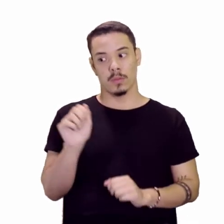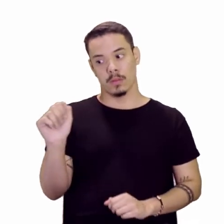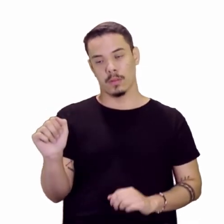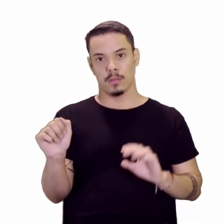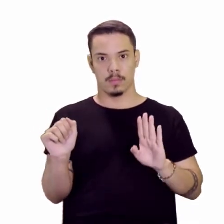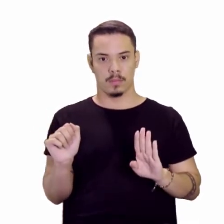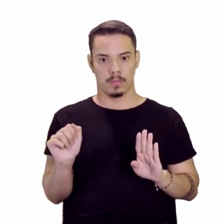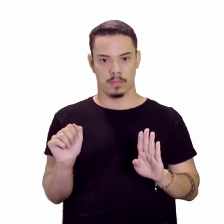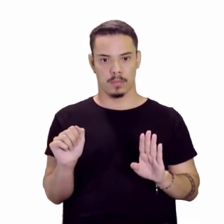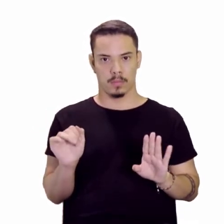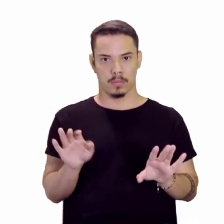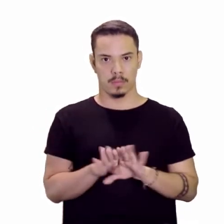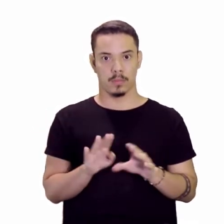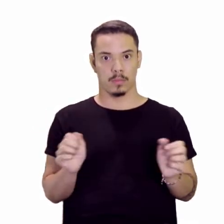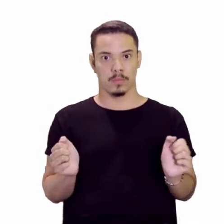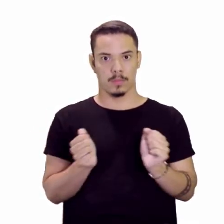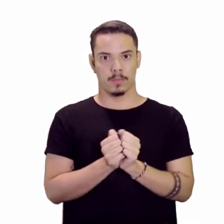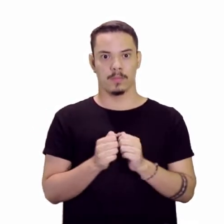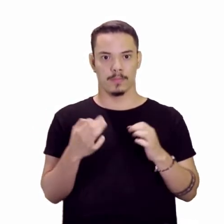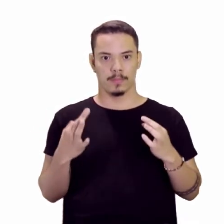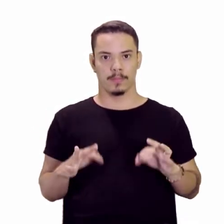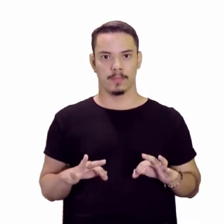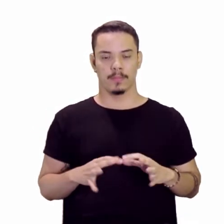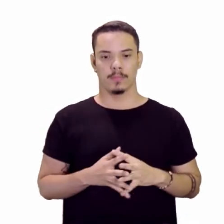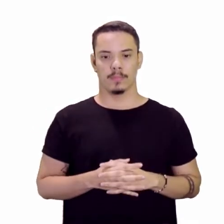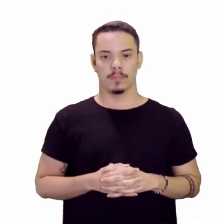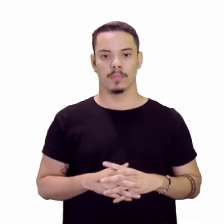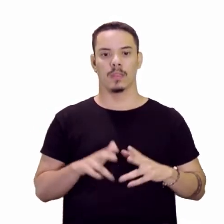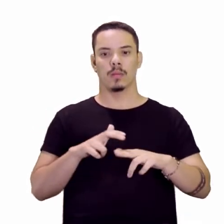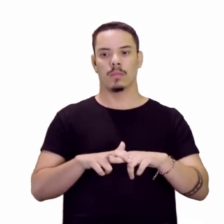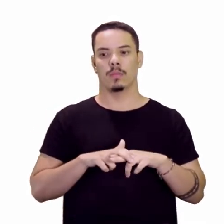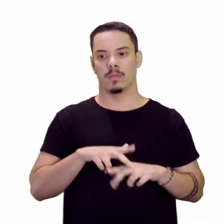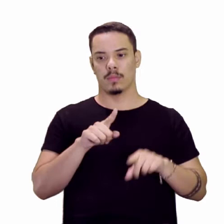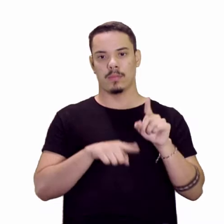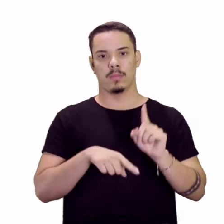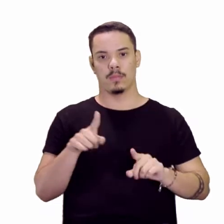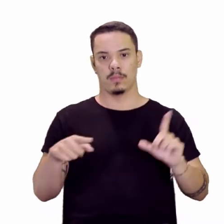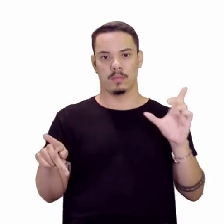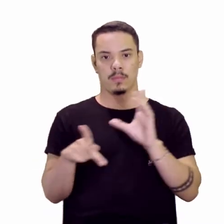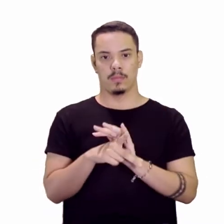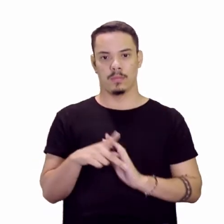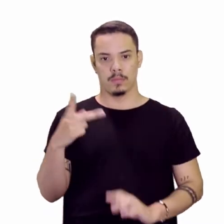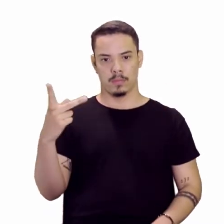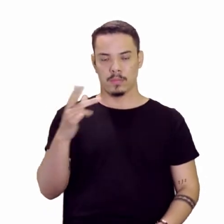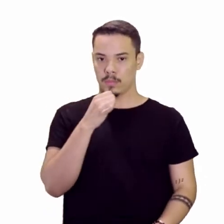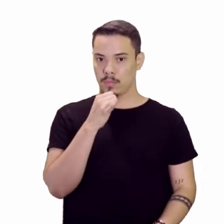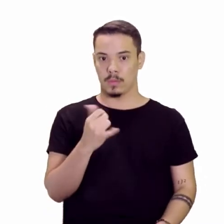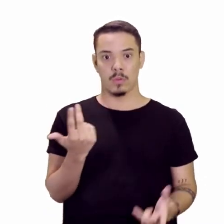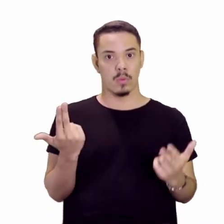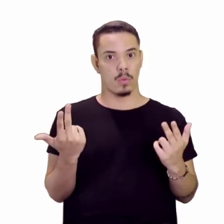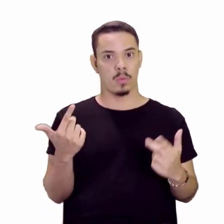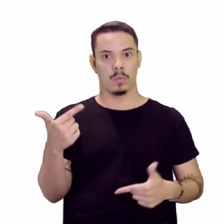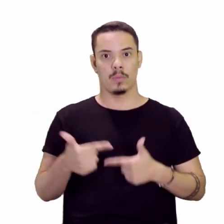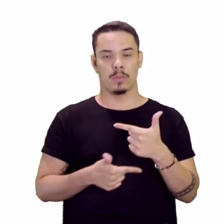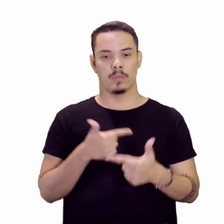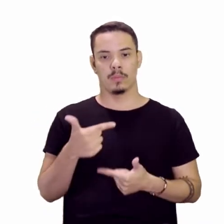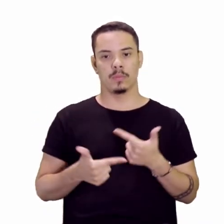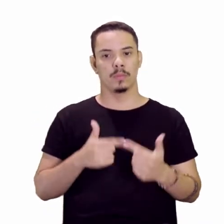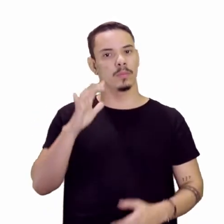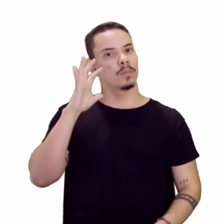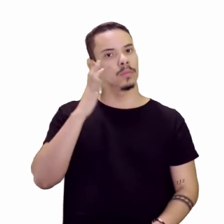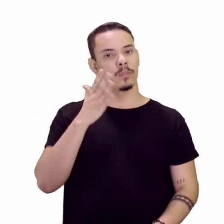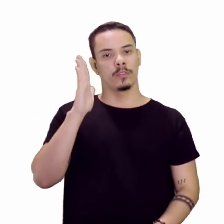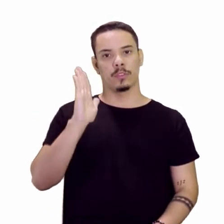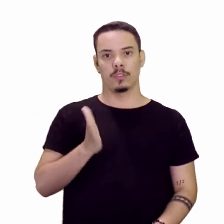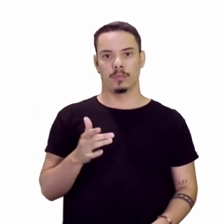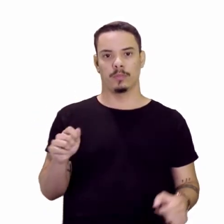B. Olha ali, ó. Certo? Então, a variação da energia potencial é igual ao trabalho realizado,